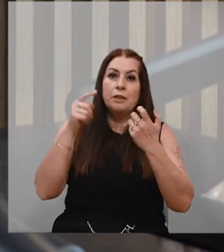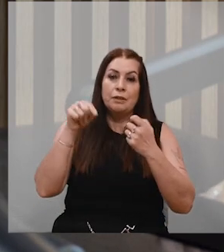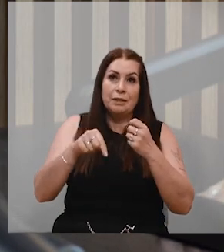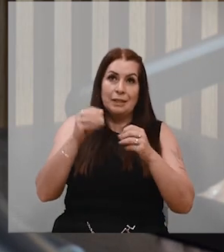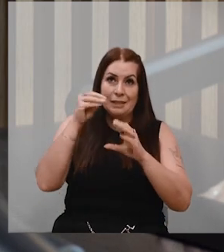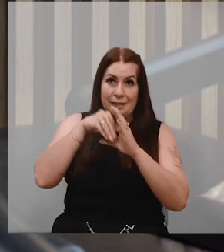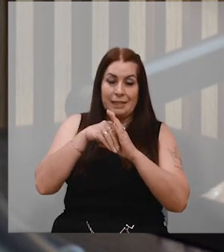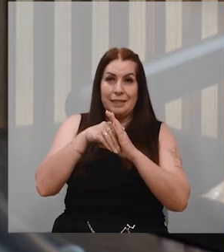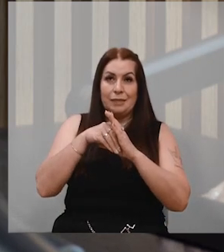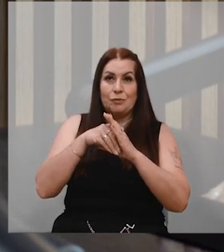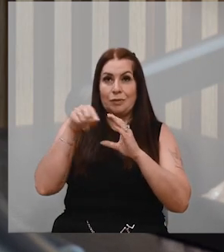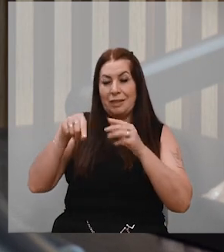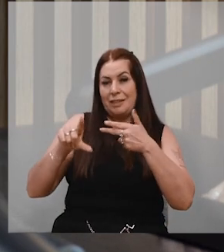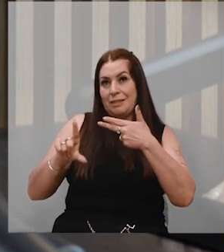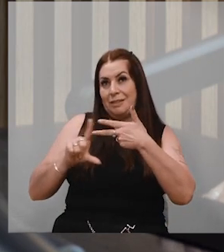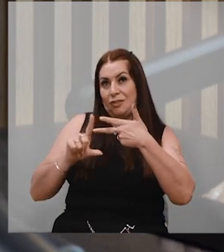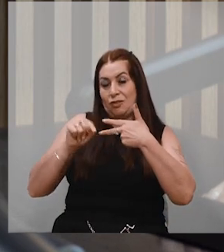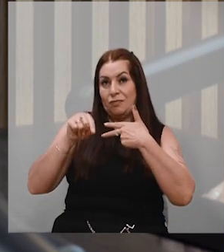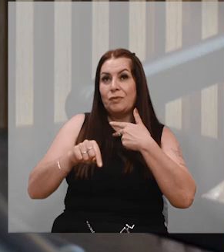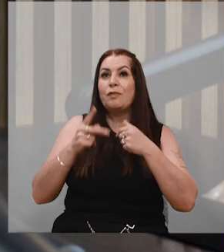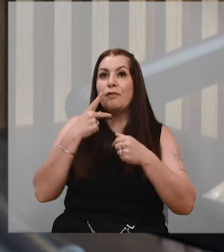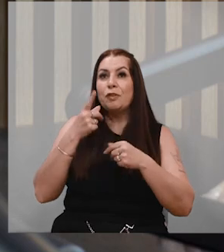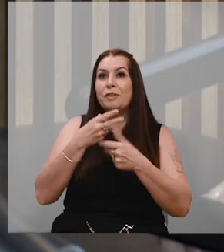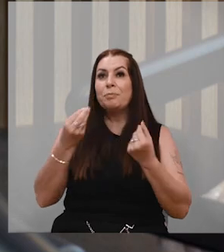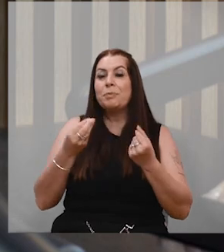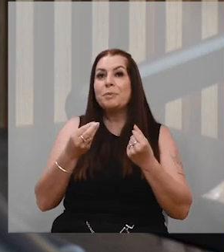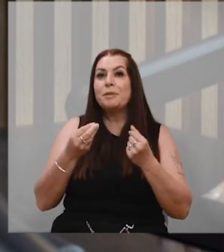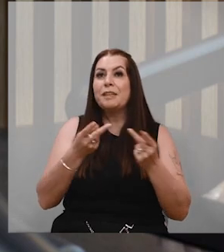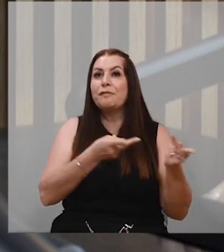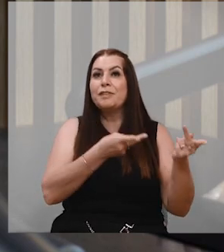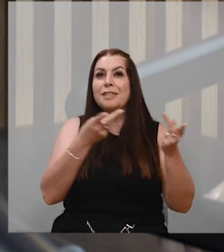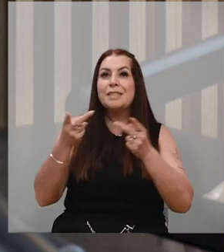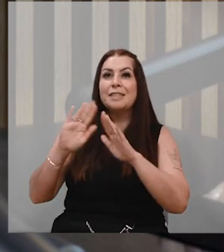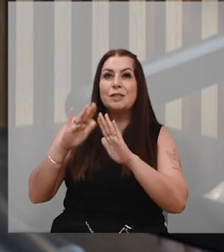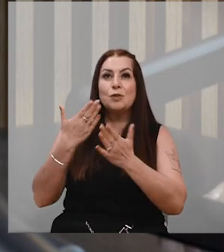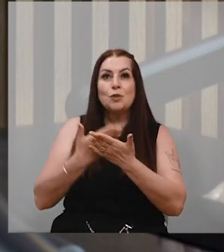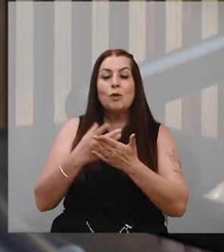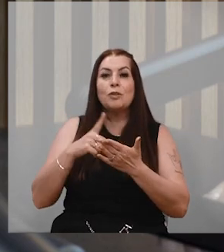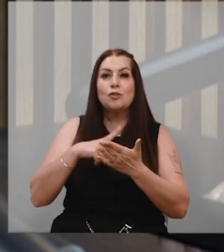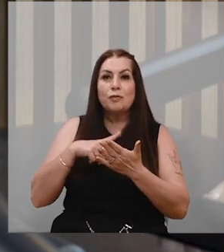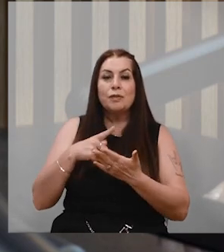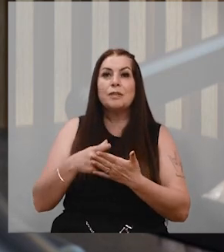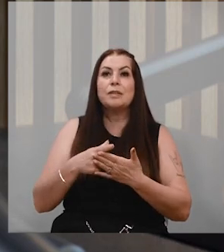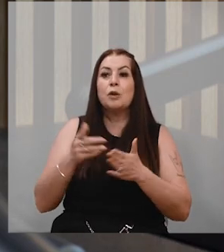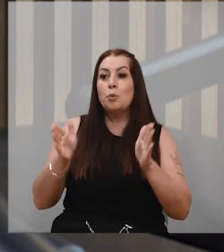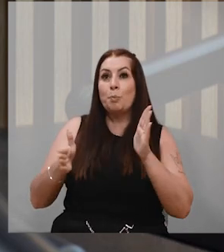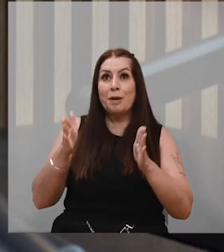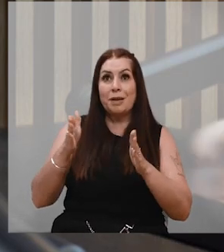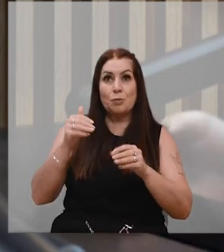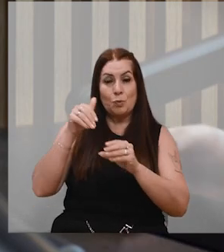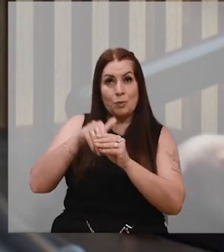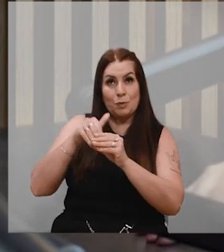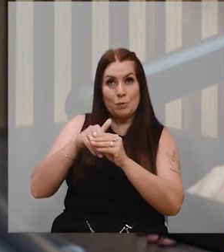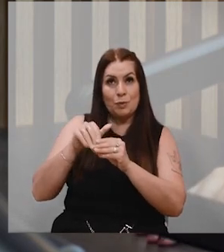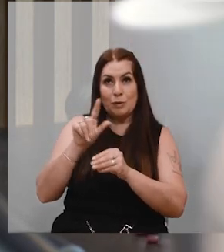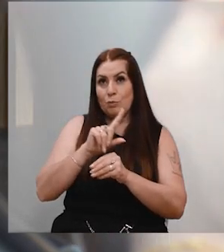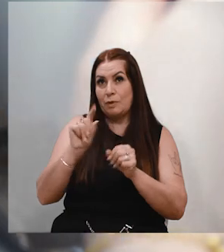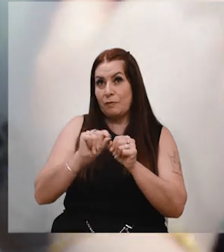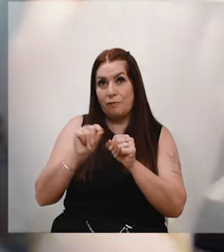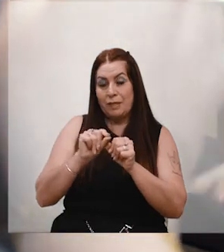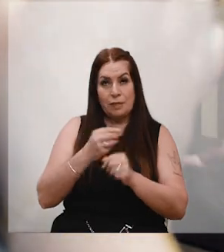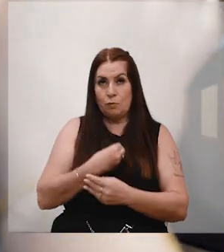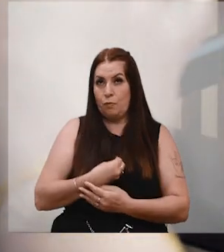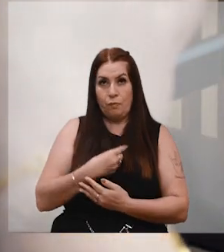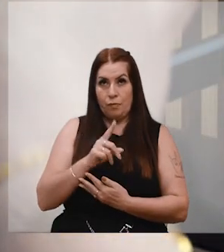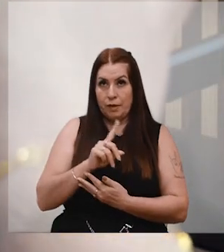do Legislativo, a gente até falou bastante sobre as visitas escolares que tiveram. No período das eleições, que a gente não estava fazendo os ao vivos